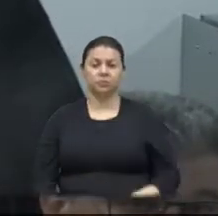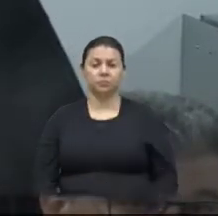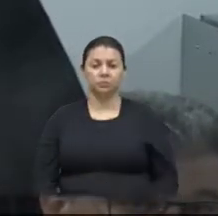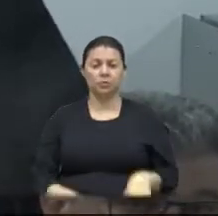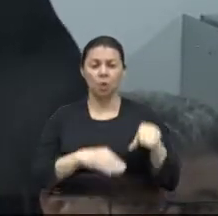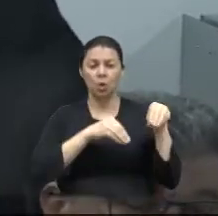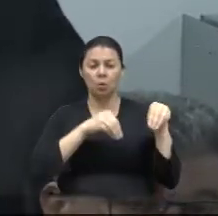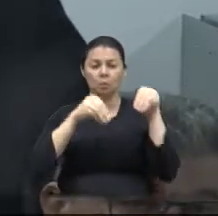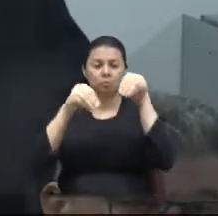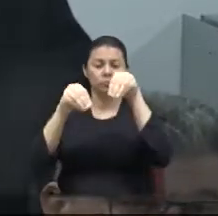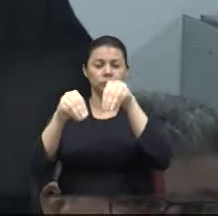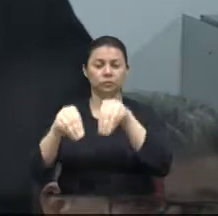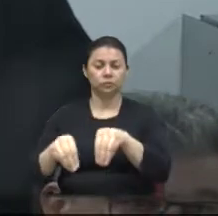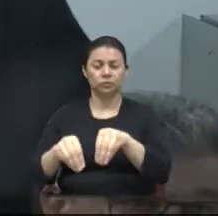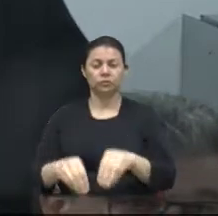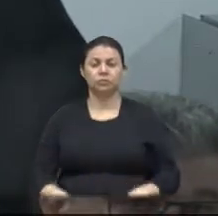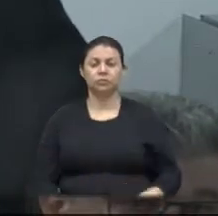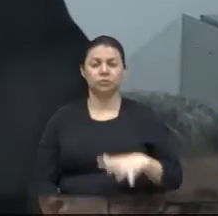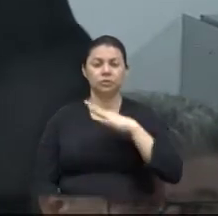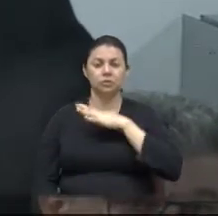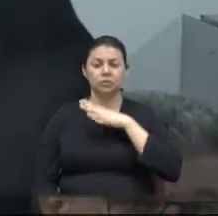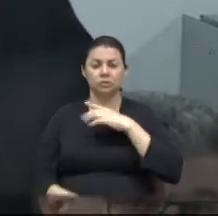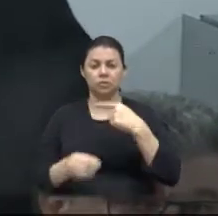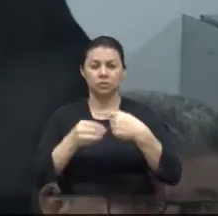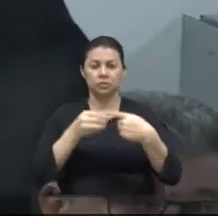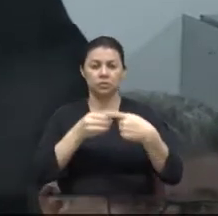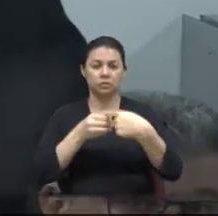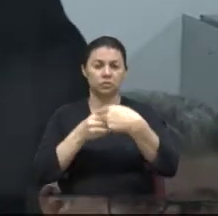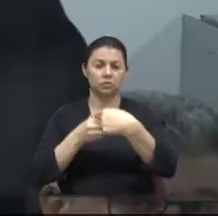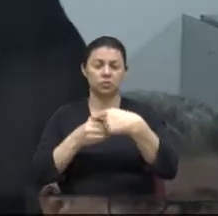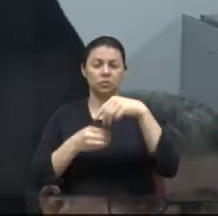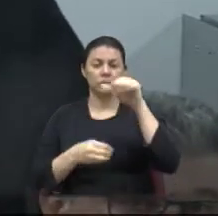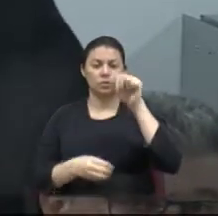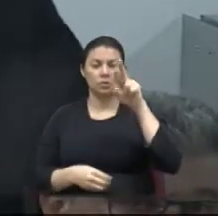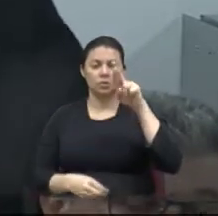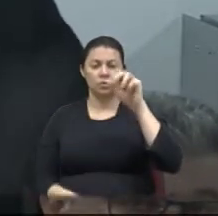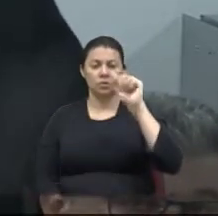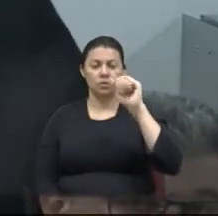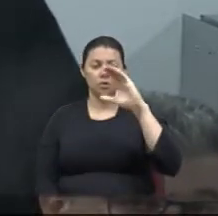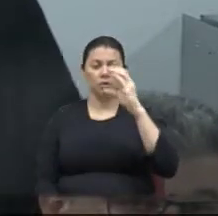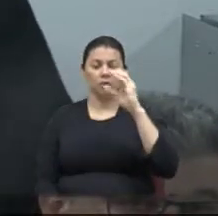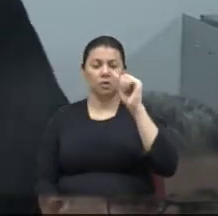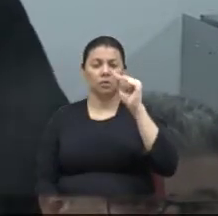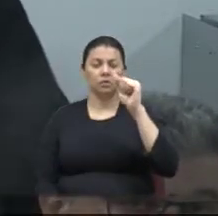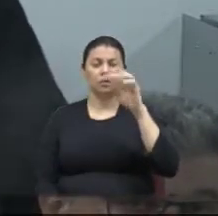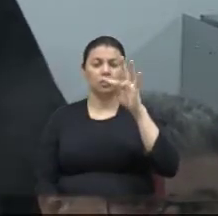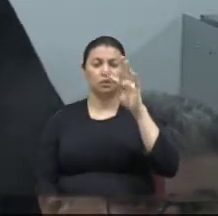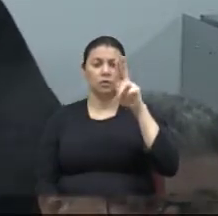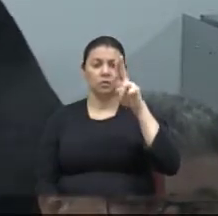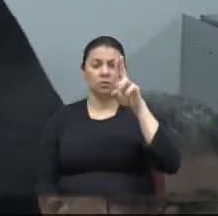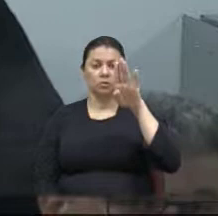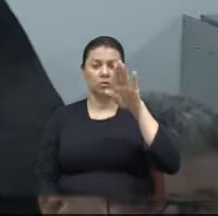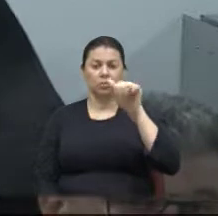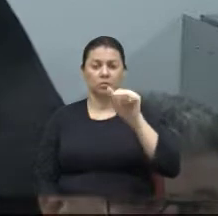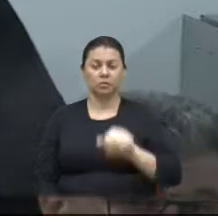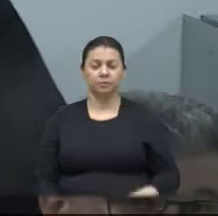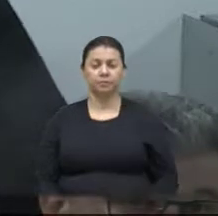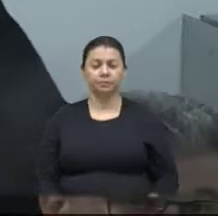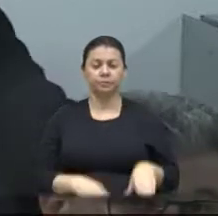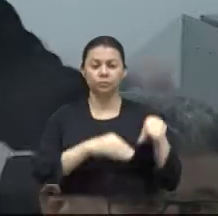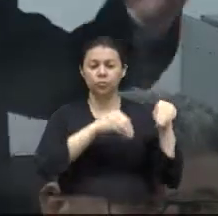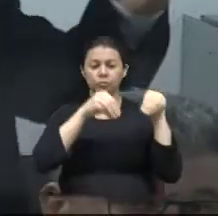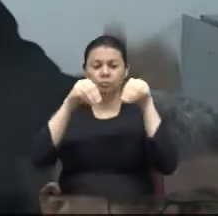araçatuba uma cidade do interior ruas largas gente estava jogando bola até mais tarde calor e quando nós mudamos para cá o